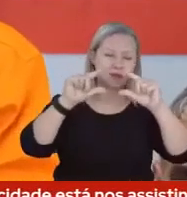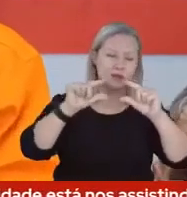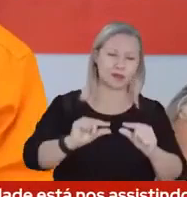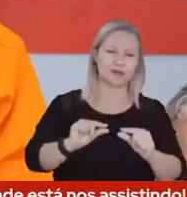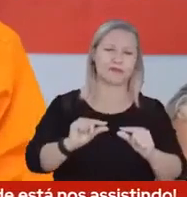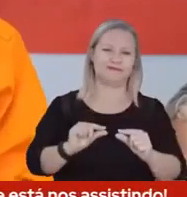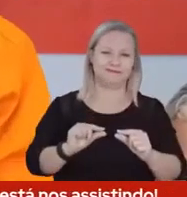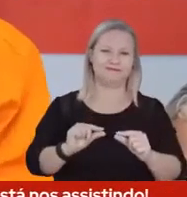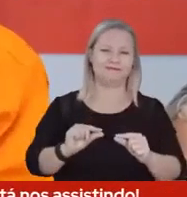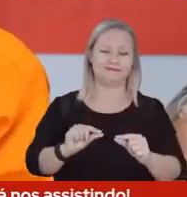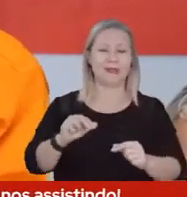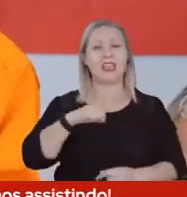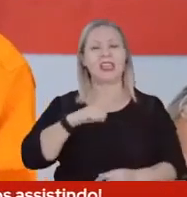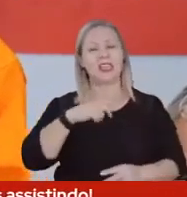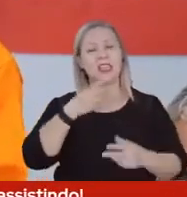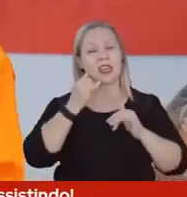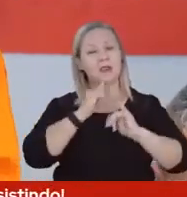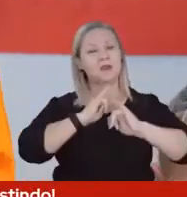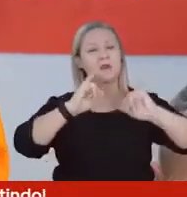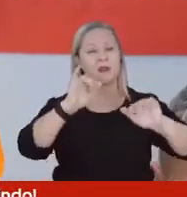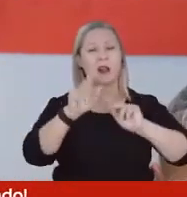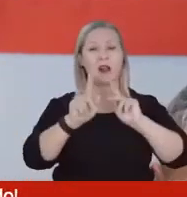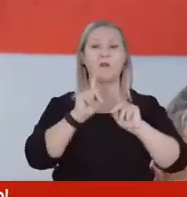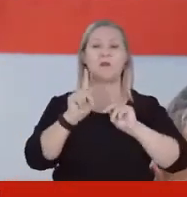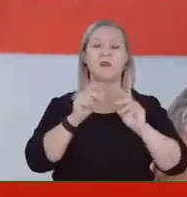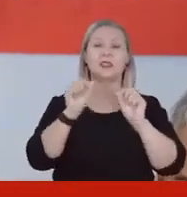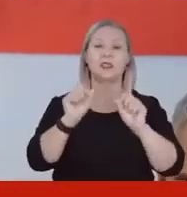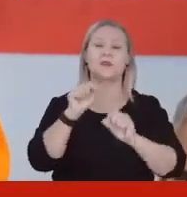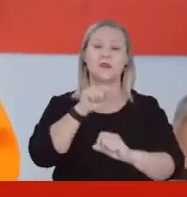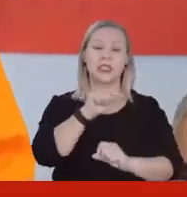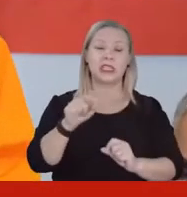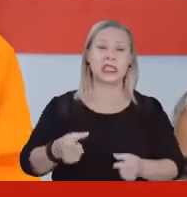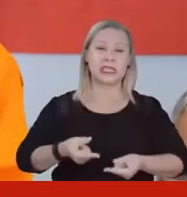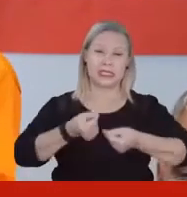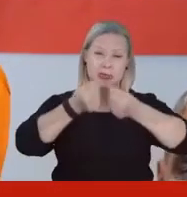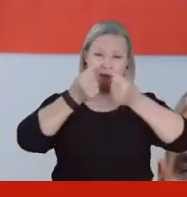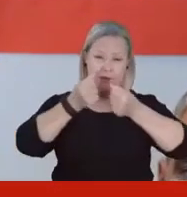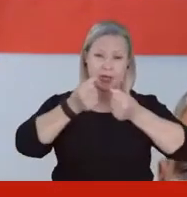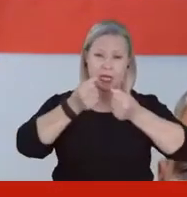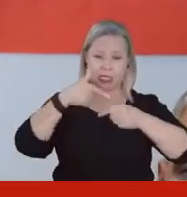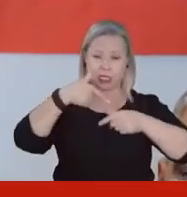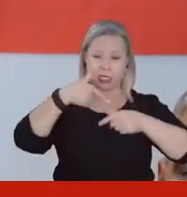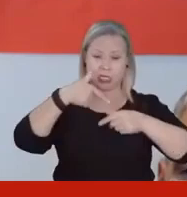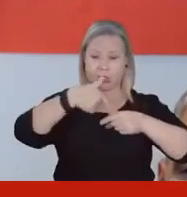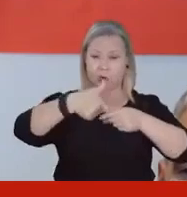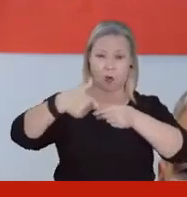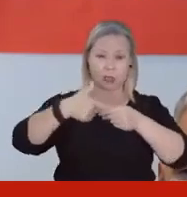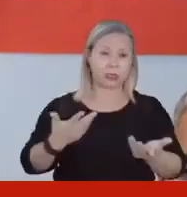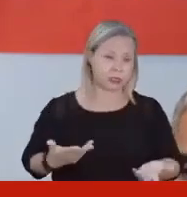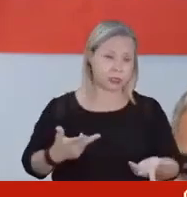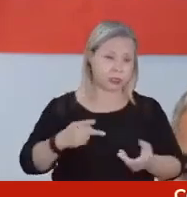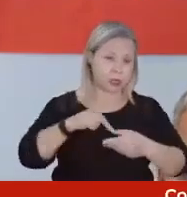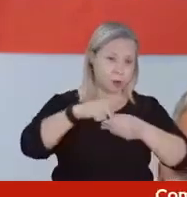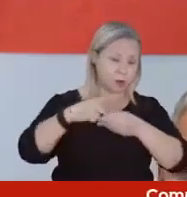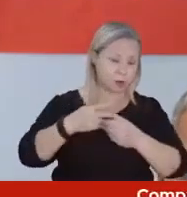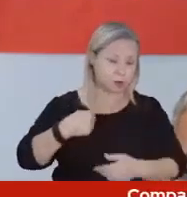para a população que esse preço que está aí de combustível, no nosso governo, ele era